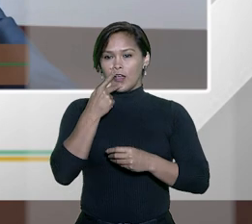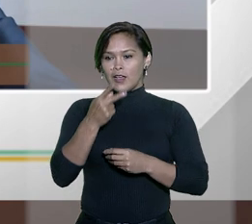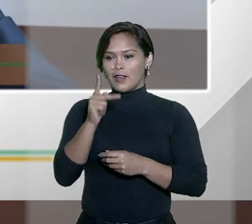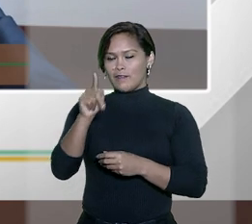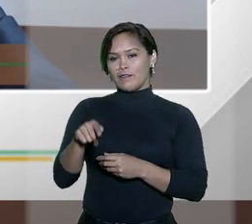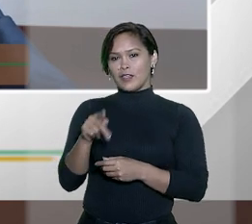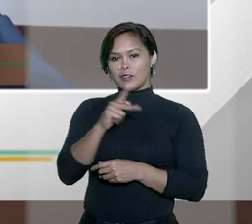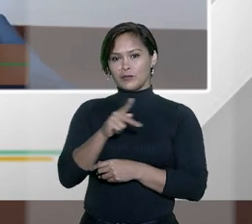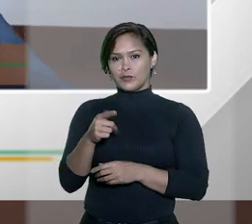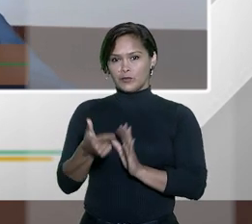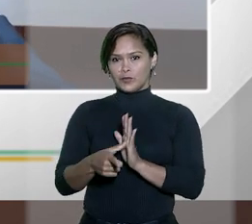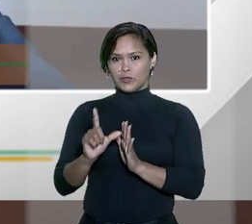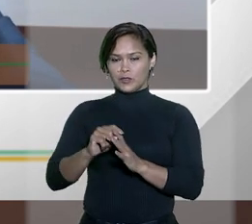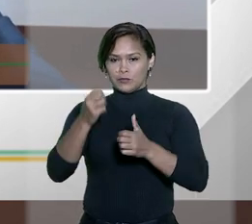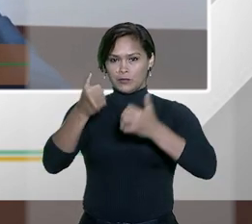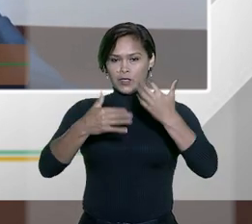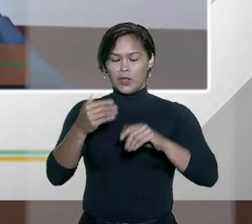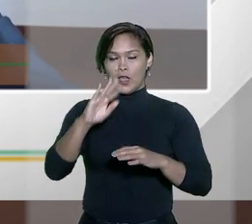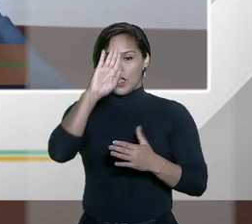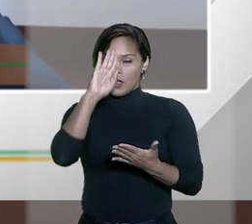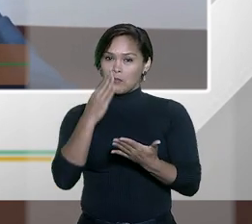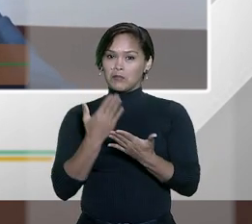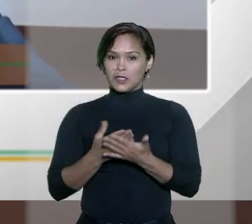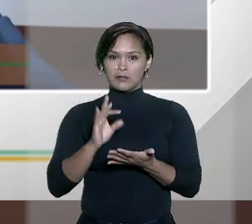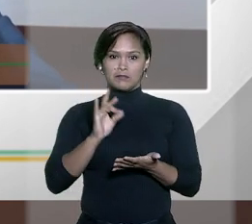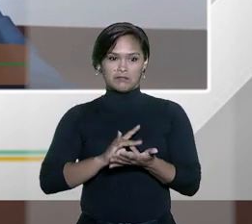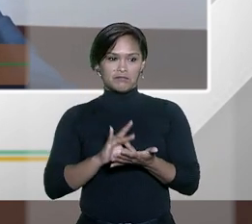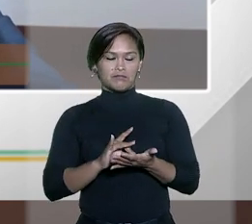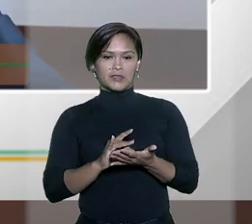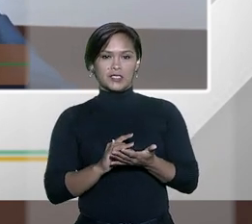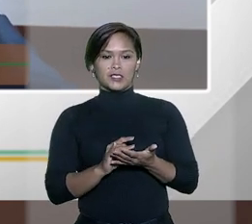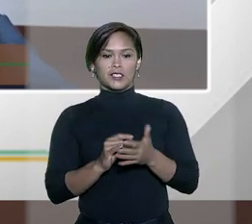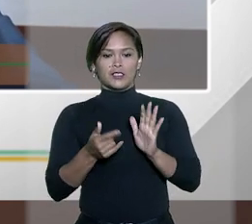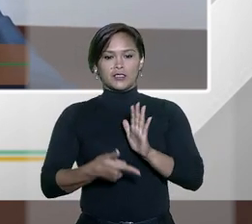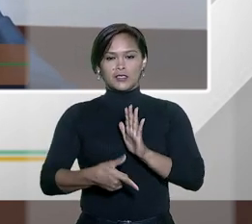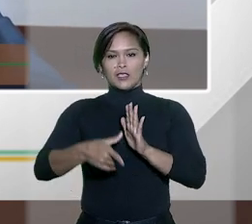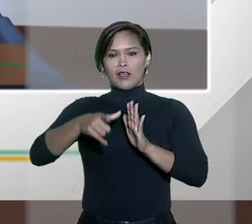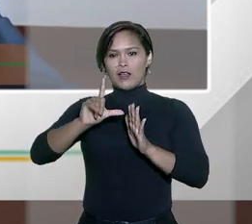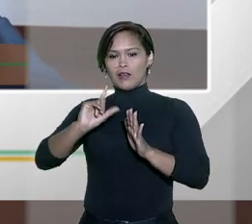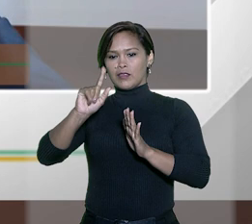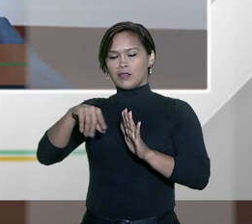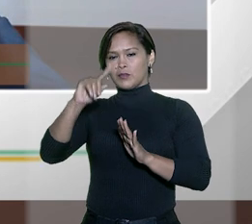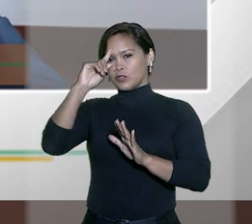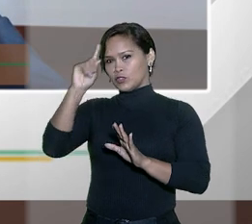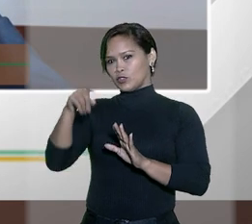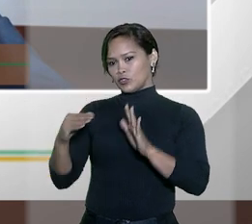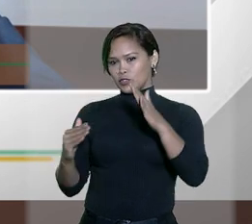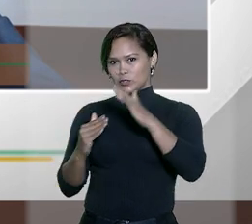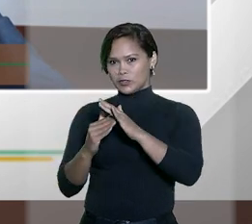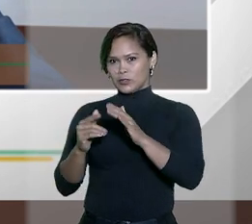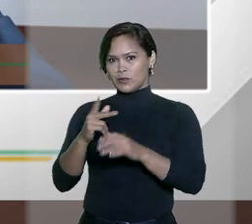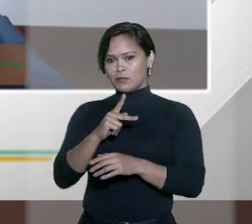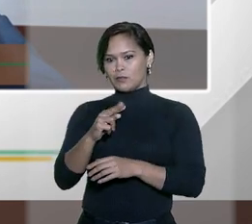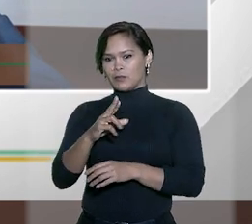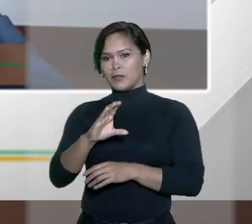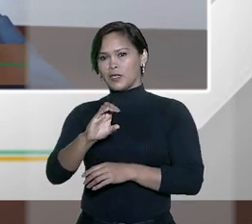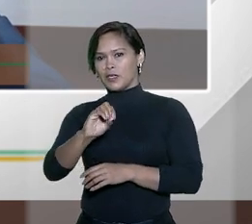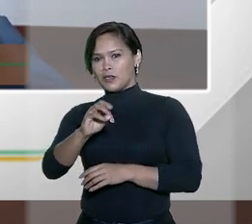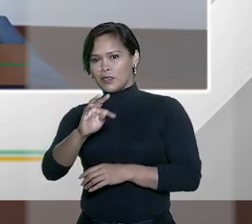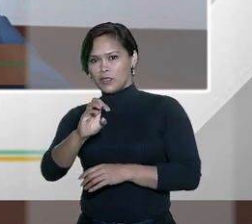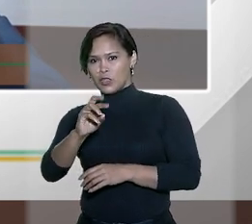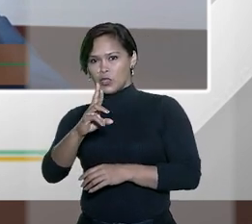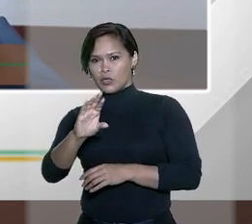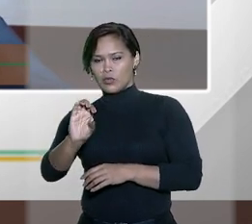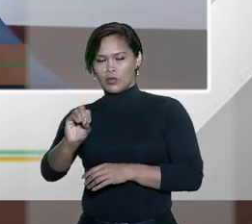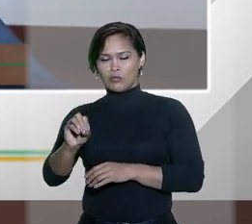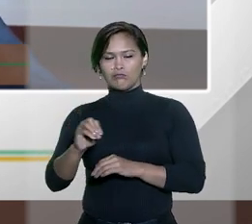do doutor Antônio, que eu creio assim, que essa antecipação da data limite para a expedição do precatório talvez